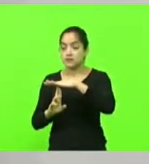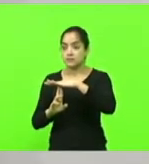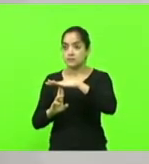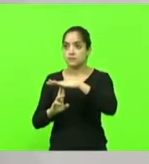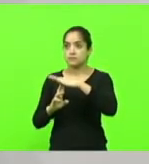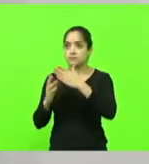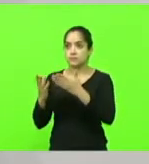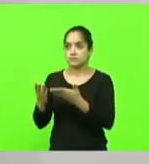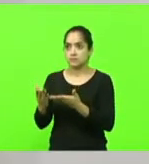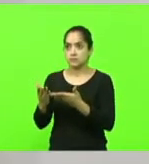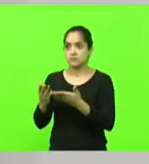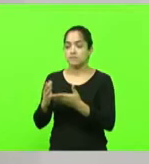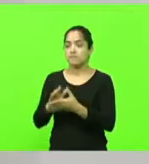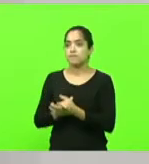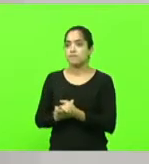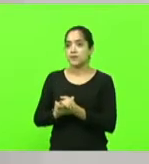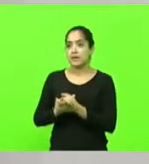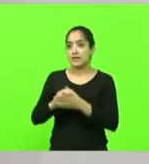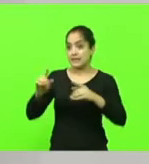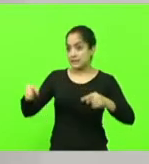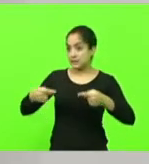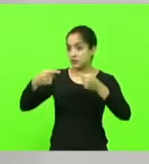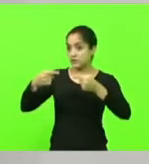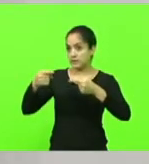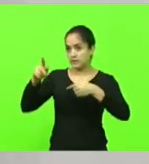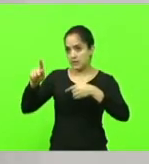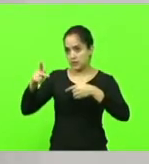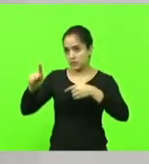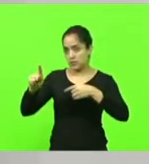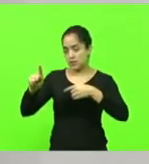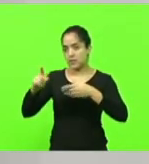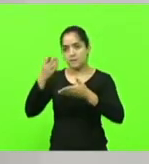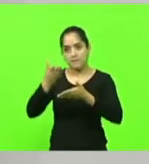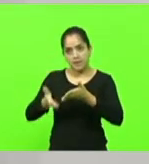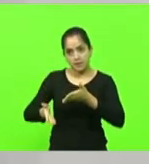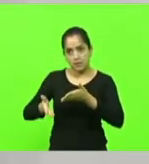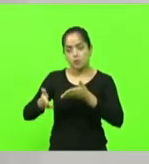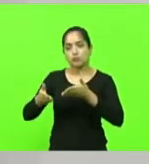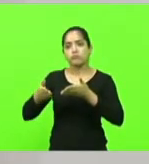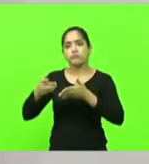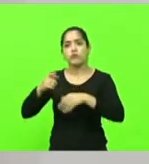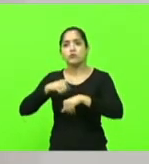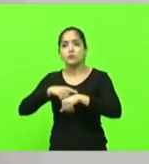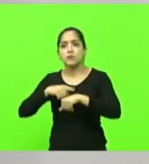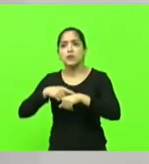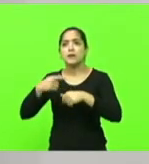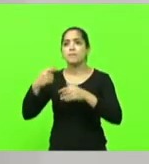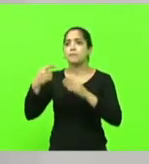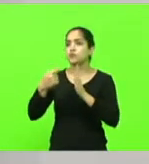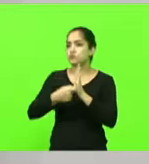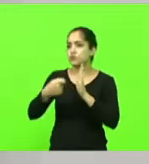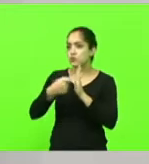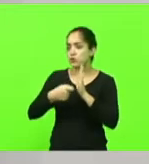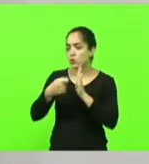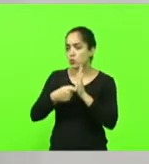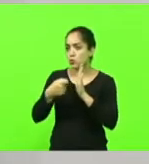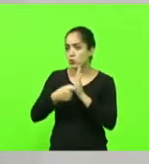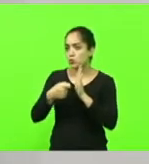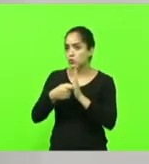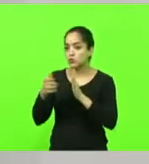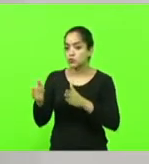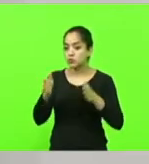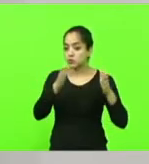Victor Fernando Sassi, adversário derrotado. Foi uma época de lutas, onde o vale-tudo se impunha. De um lado,